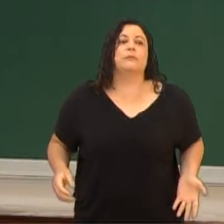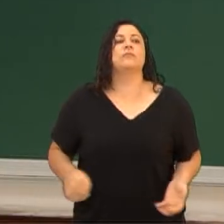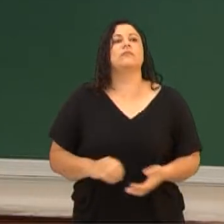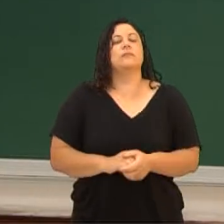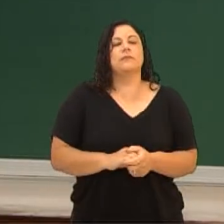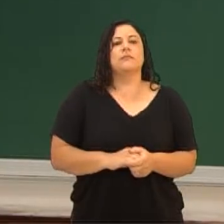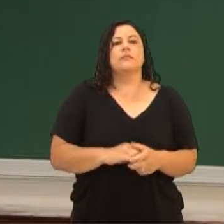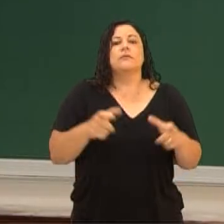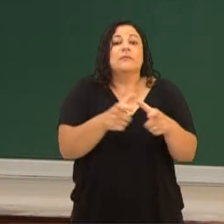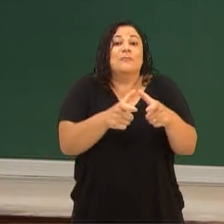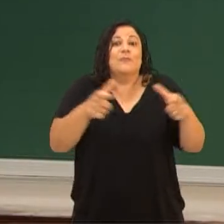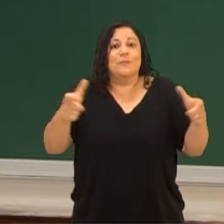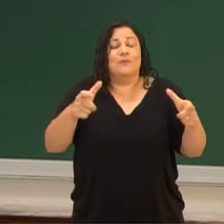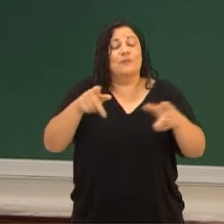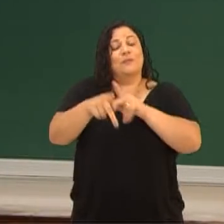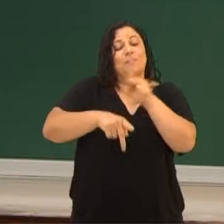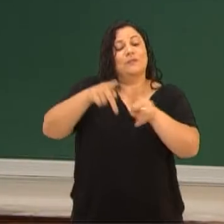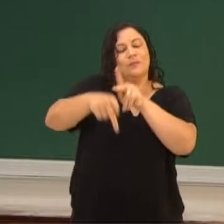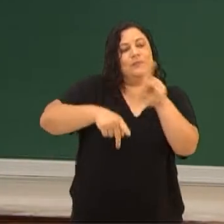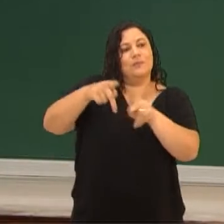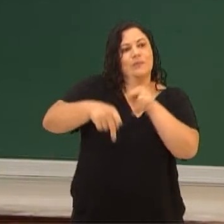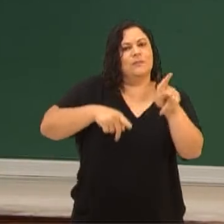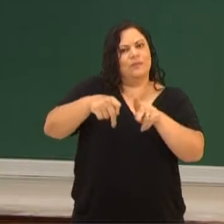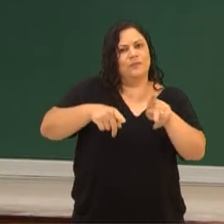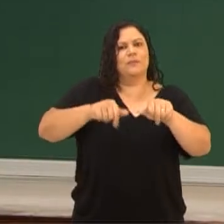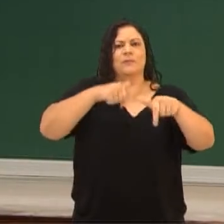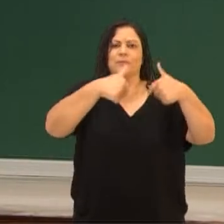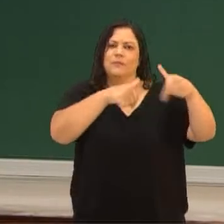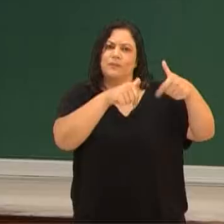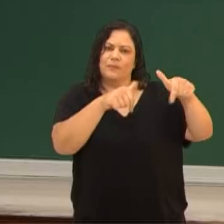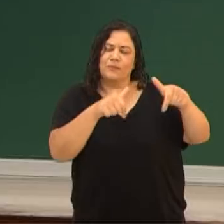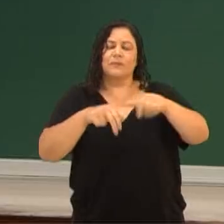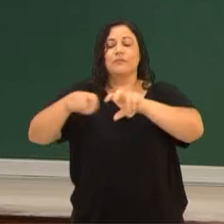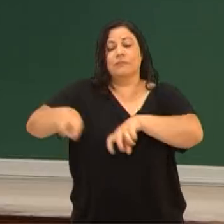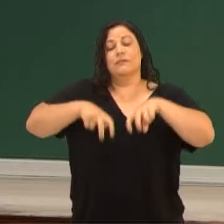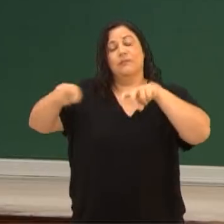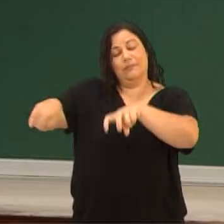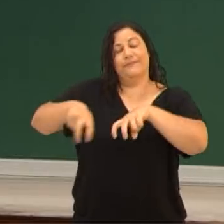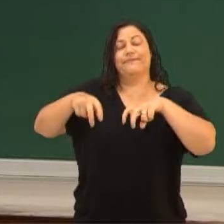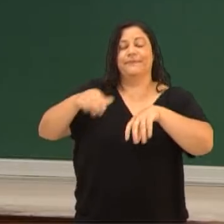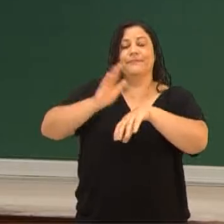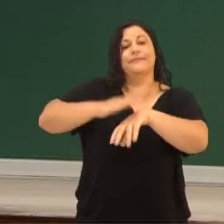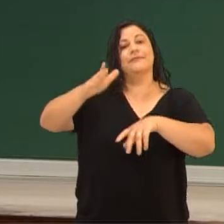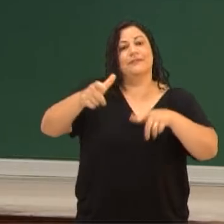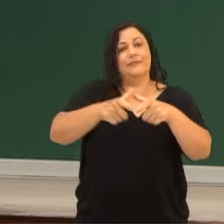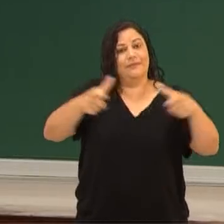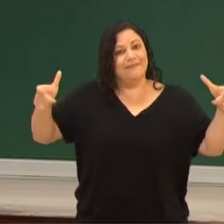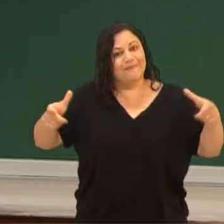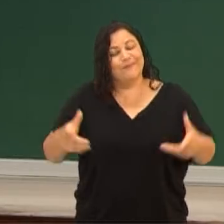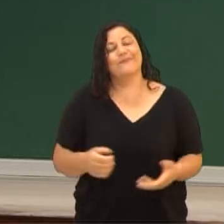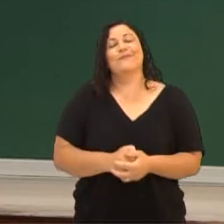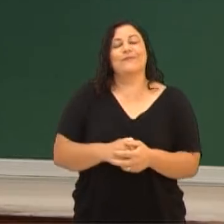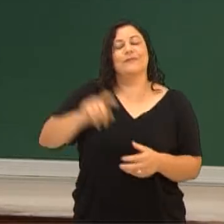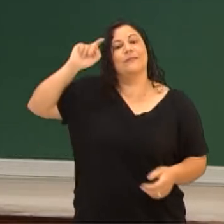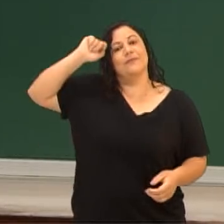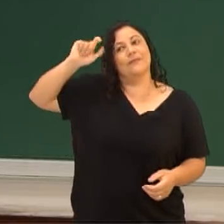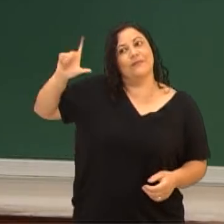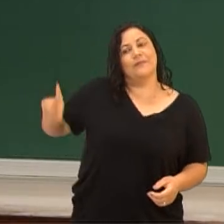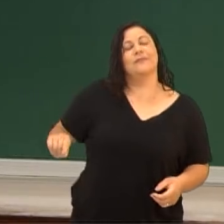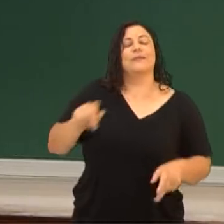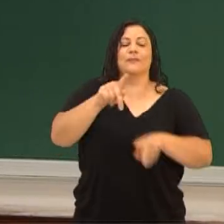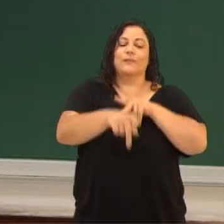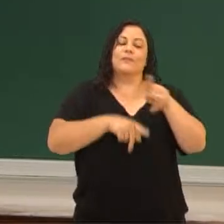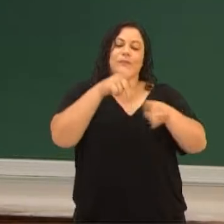parte da população economicamente ativa, trabalha na agricultura, né? A África tem essa outra característica também, ter uma